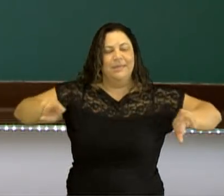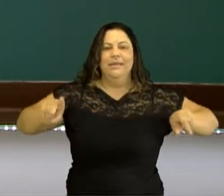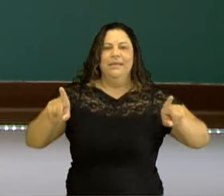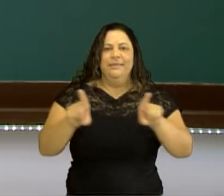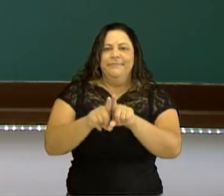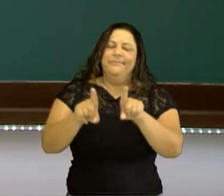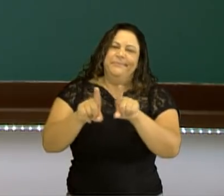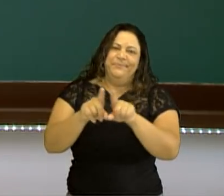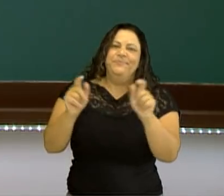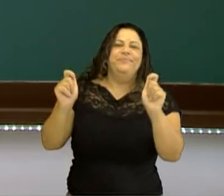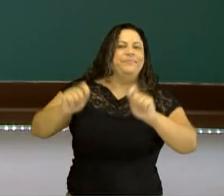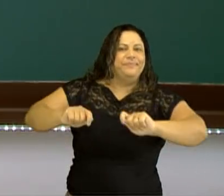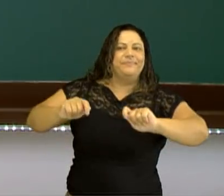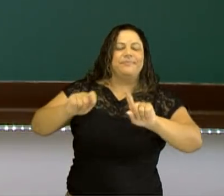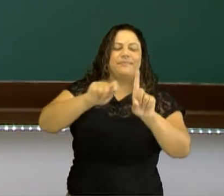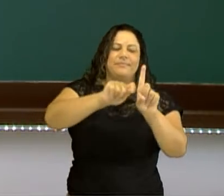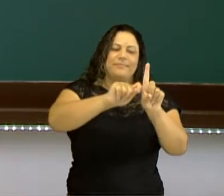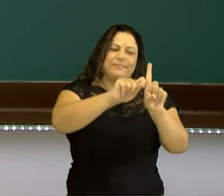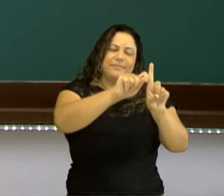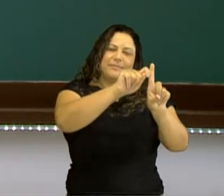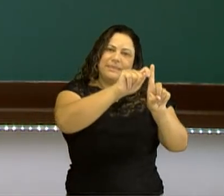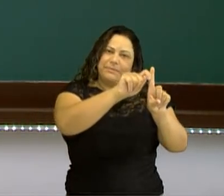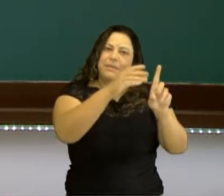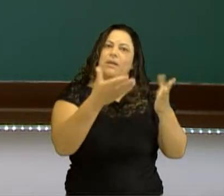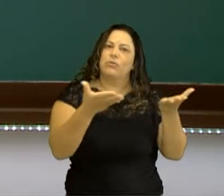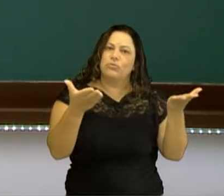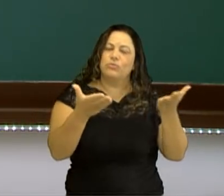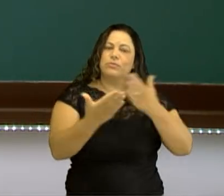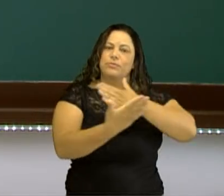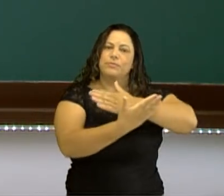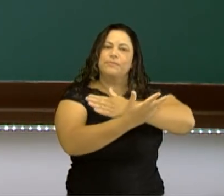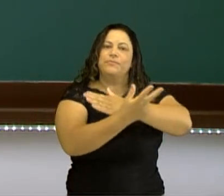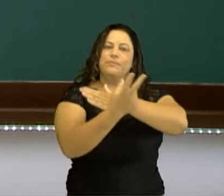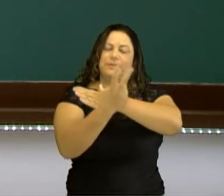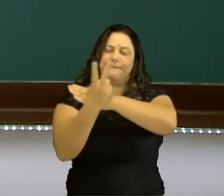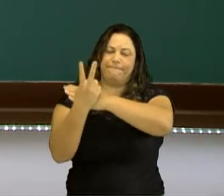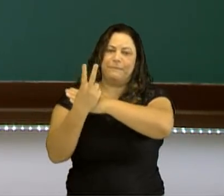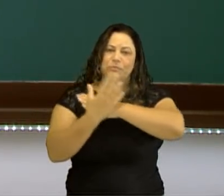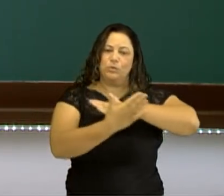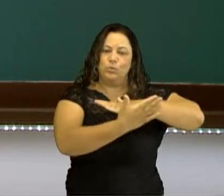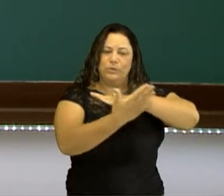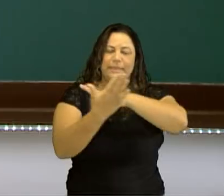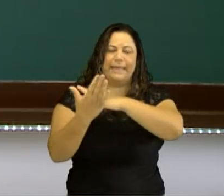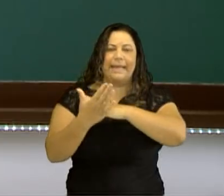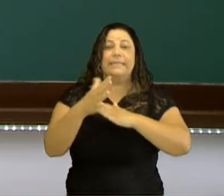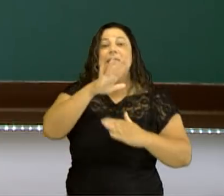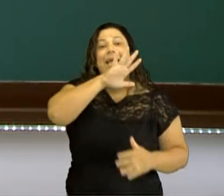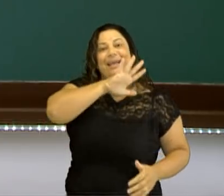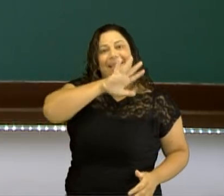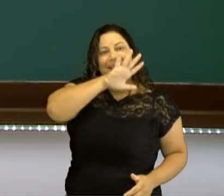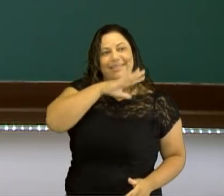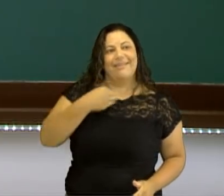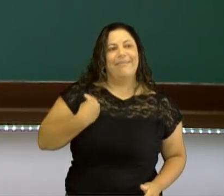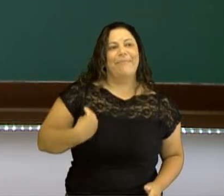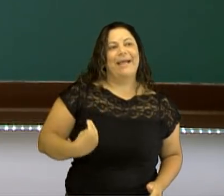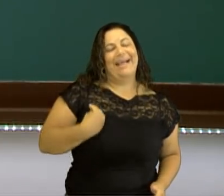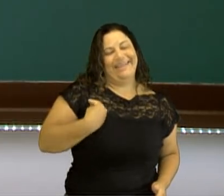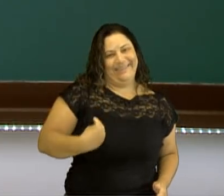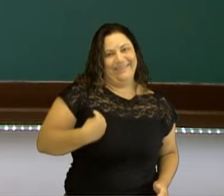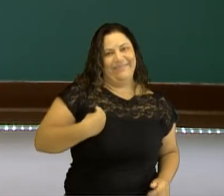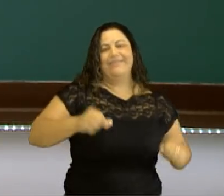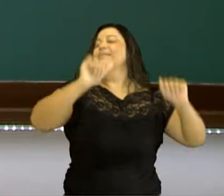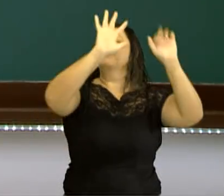essa manutenção de temperatura, como se fosse um isolante térmico. Então, animais que vivem na neve, por exemplo,